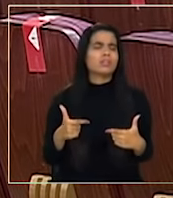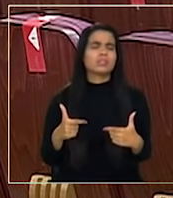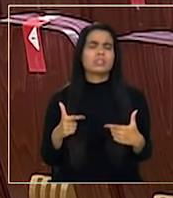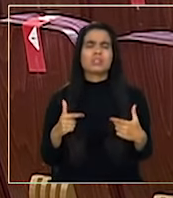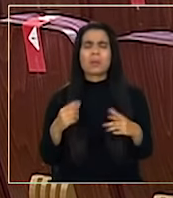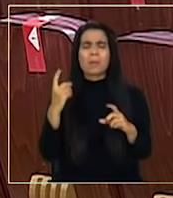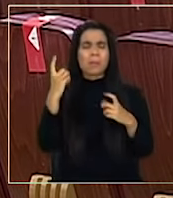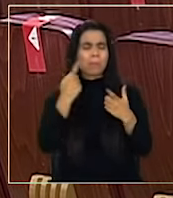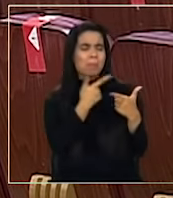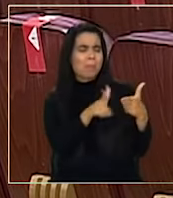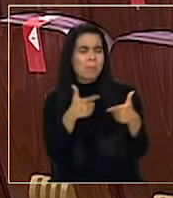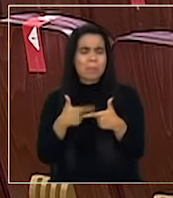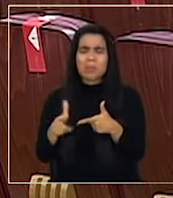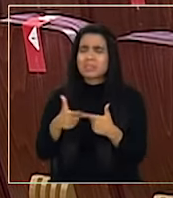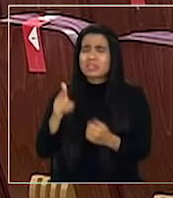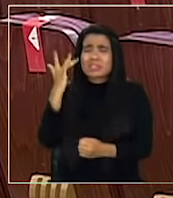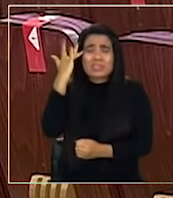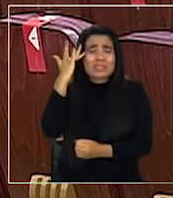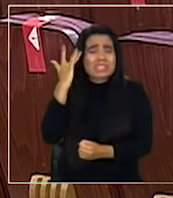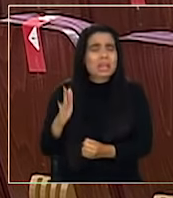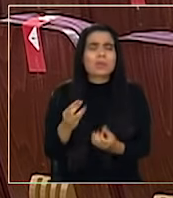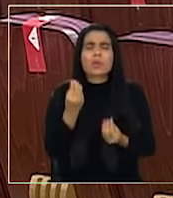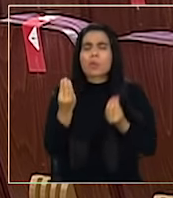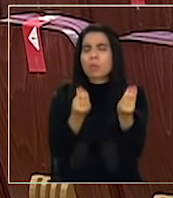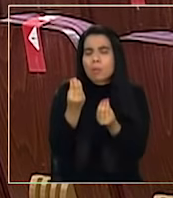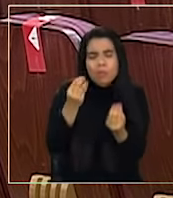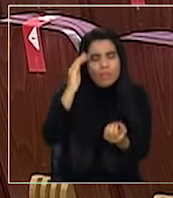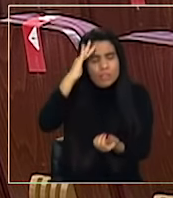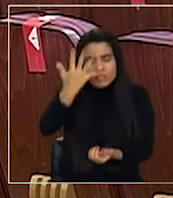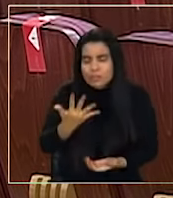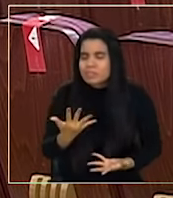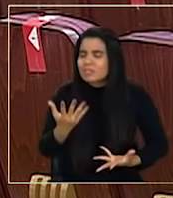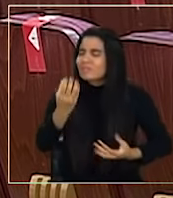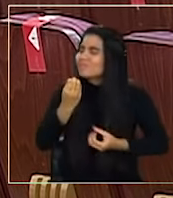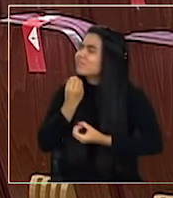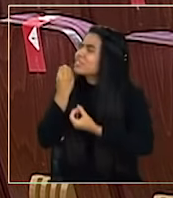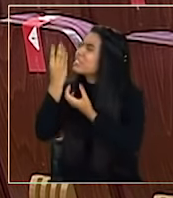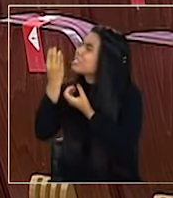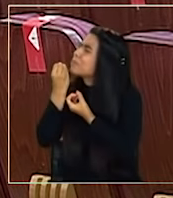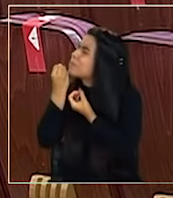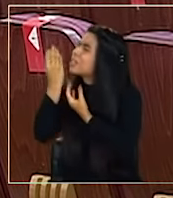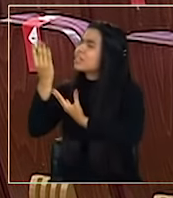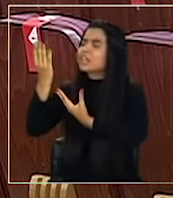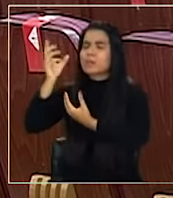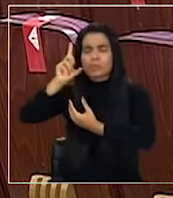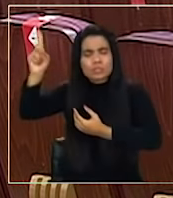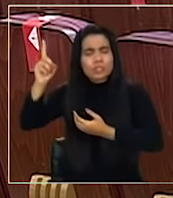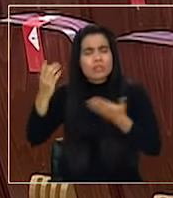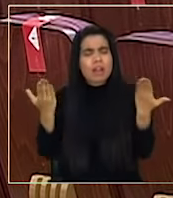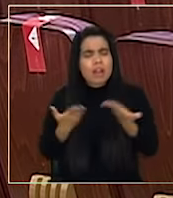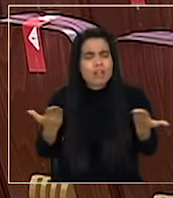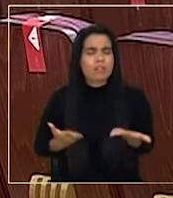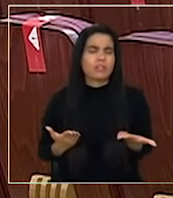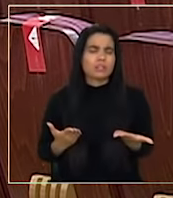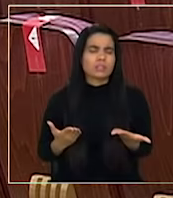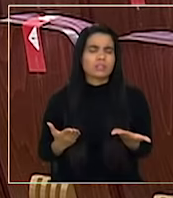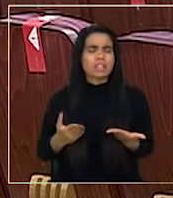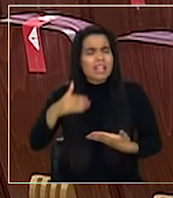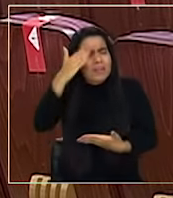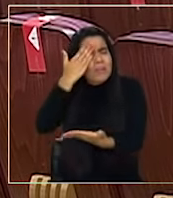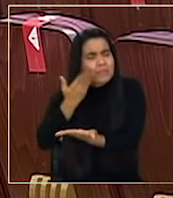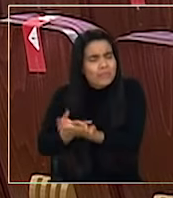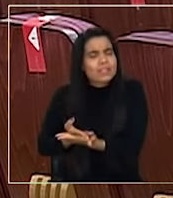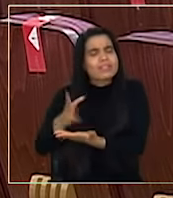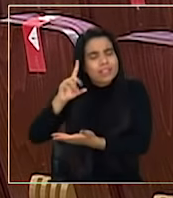os problemas que você ainda não sabe a solução, coloque tudo nas mãos dEle agora, e confie